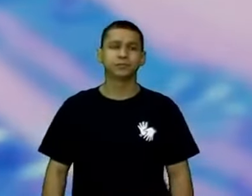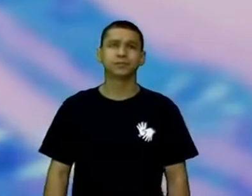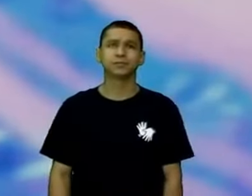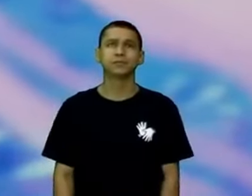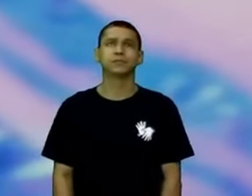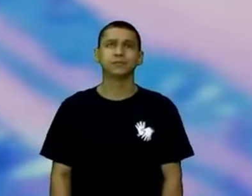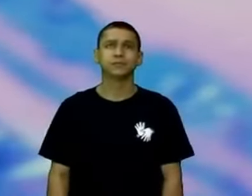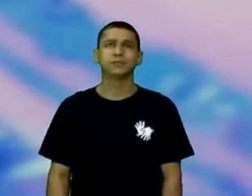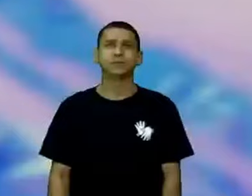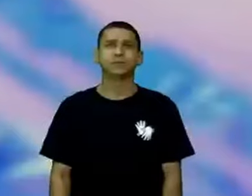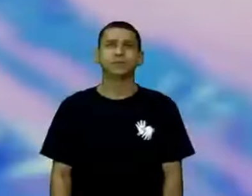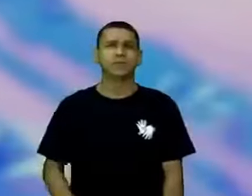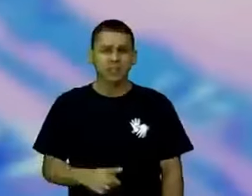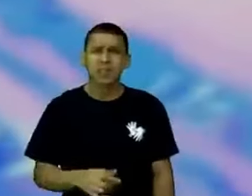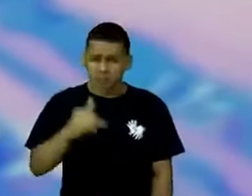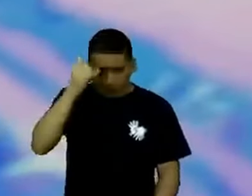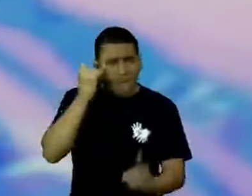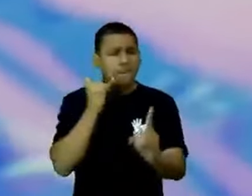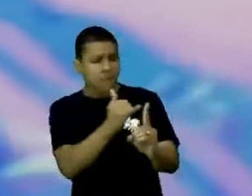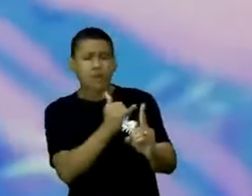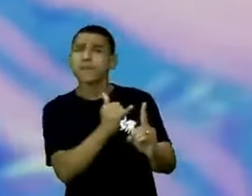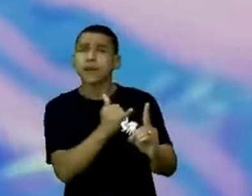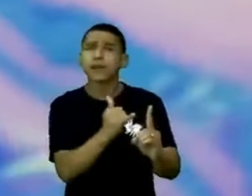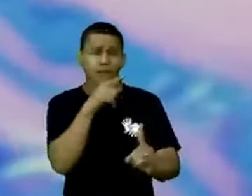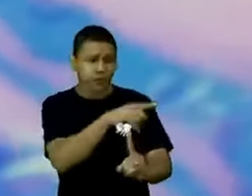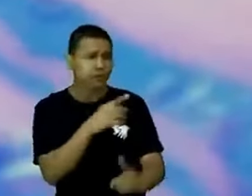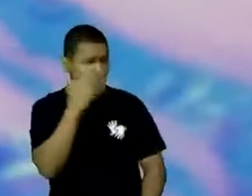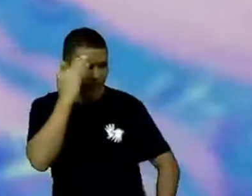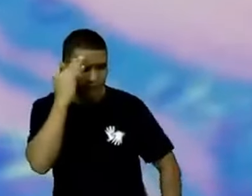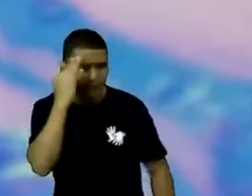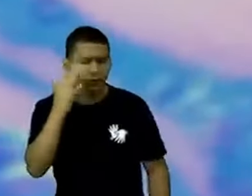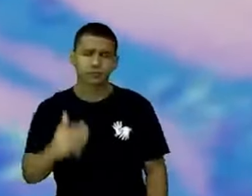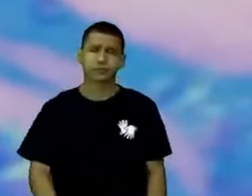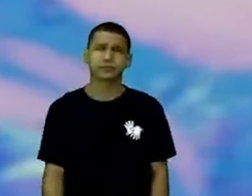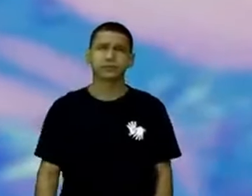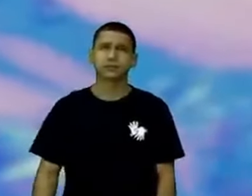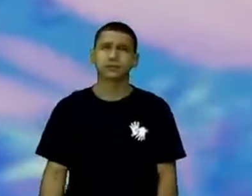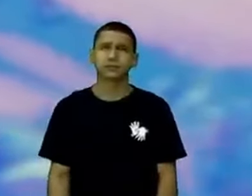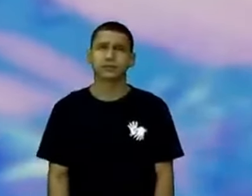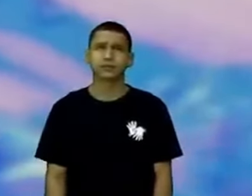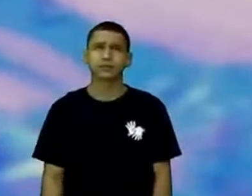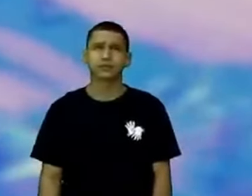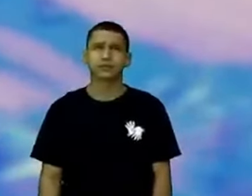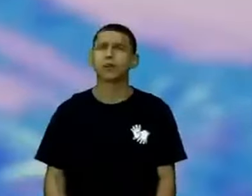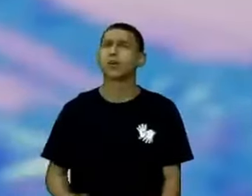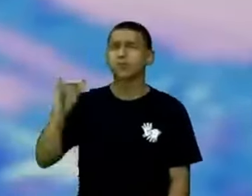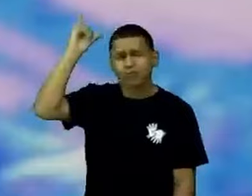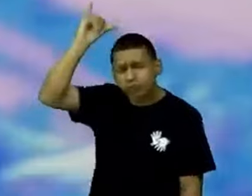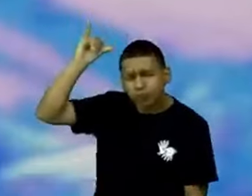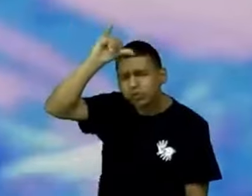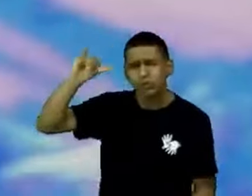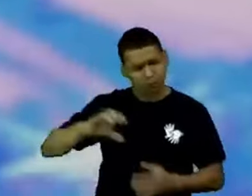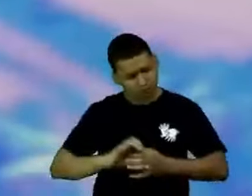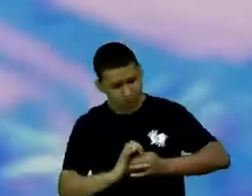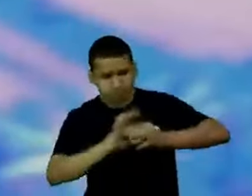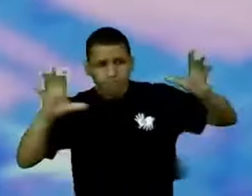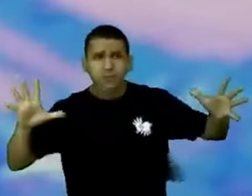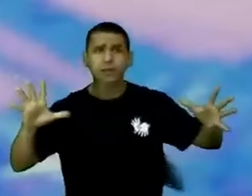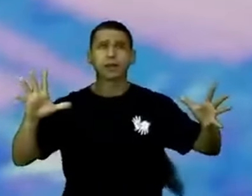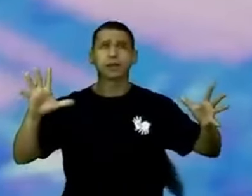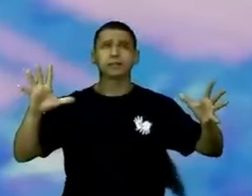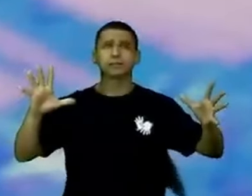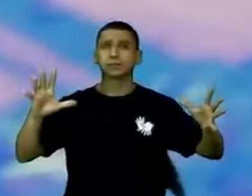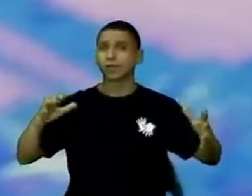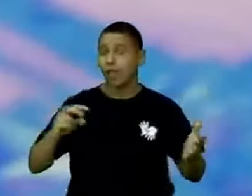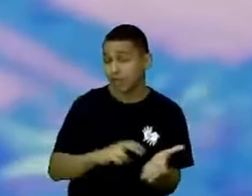Pelo amor de Deus, se tem algum profeta, tu vai olhar para esse crente e vai falar, tu já entendeu qual é o nível da unção liberada aqui? Fala para ele, então